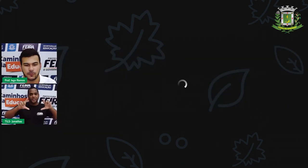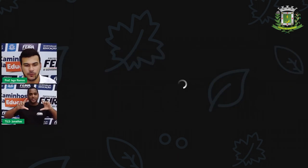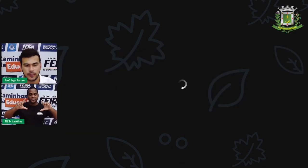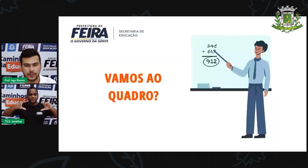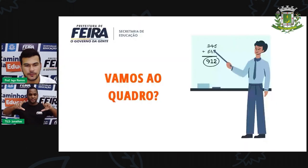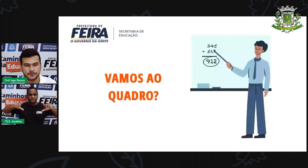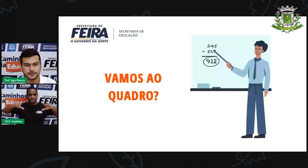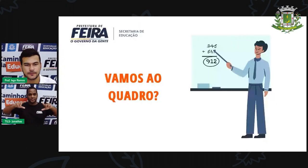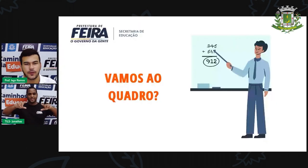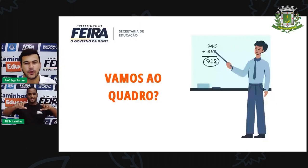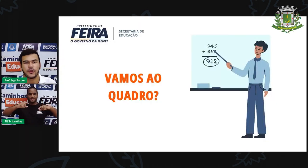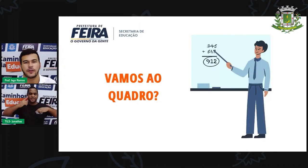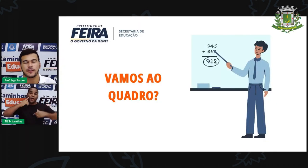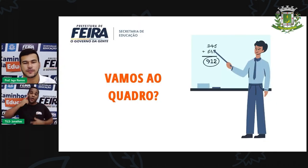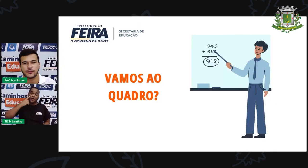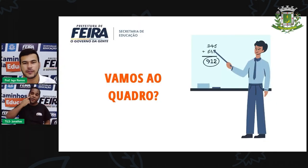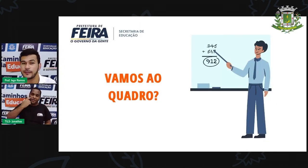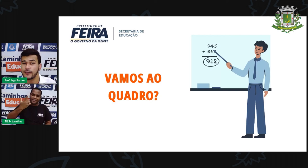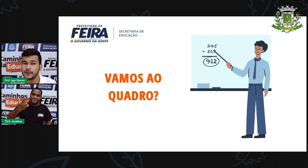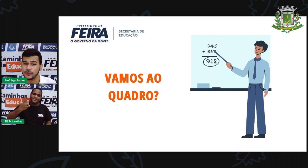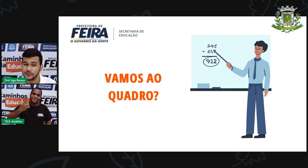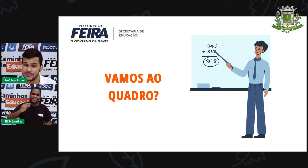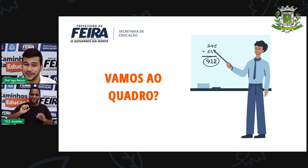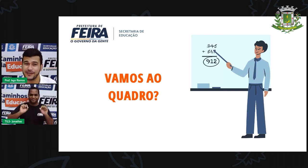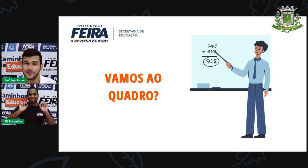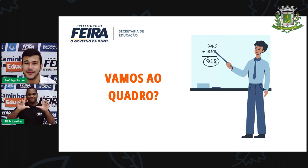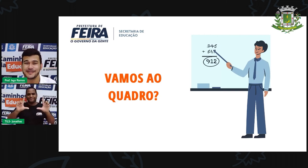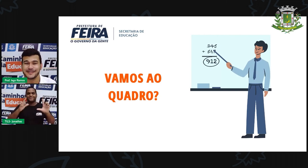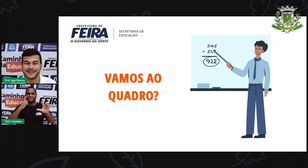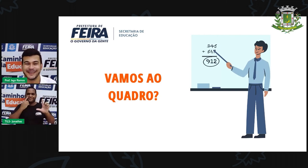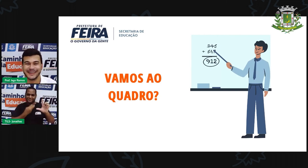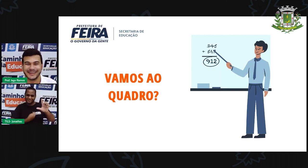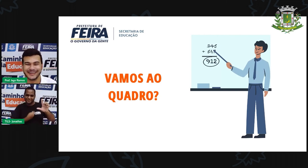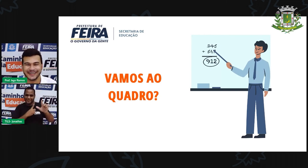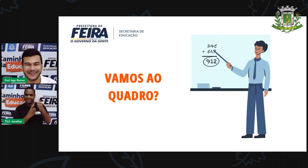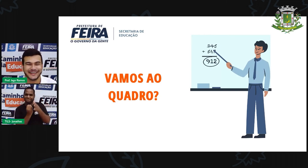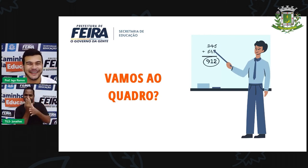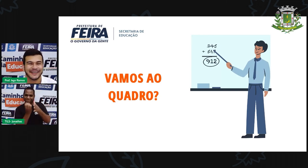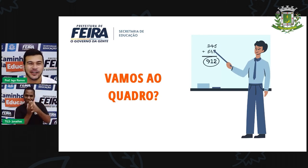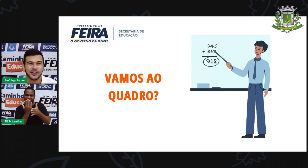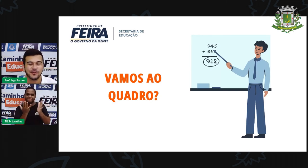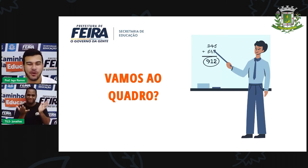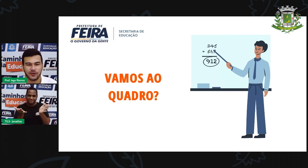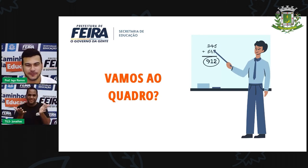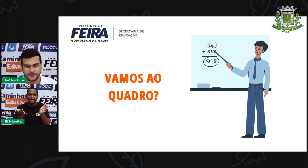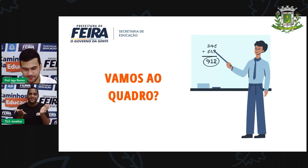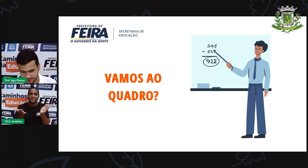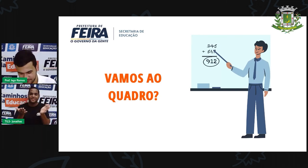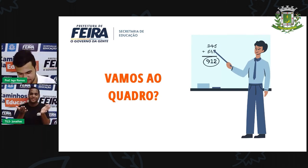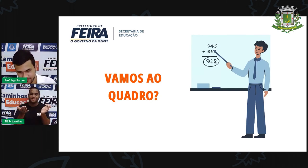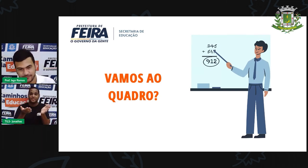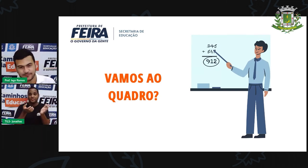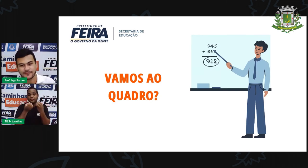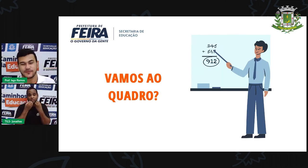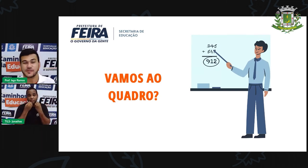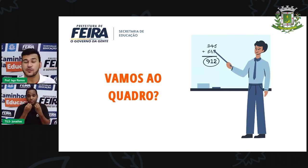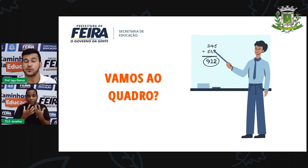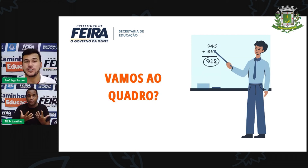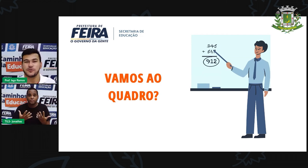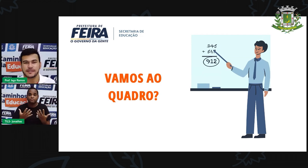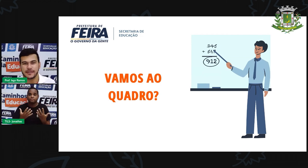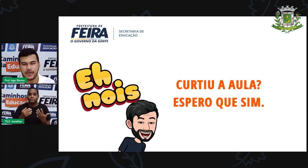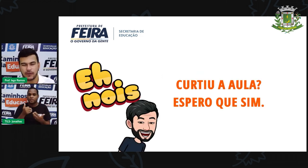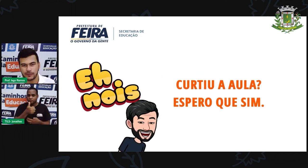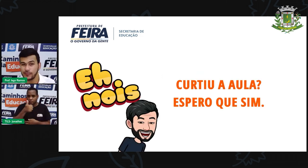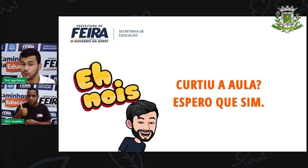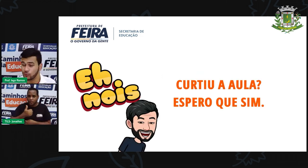Vamos lá. Olha só a tela aí. disse que ela ia aparecer. Bom, você